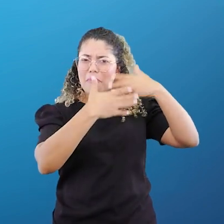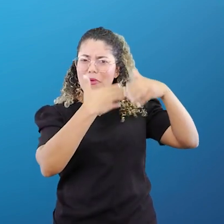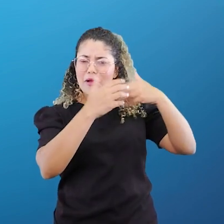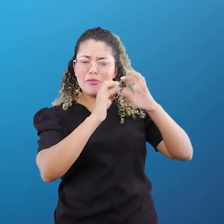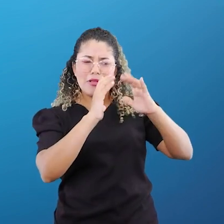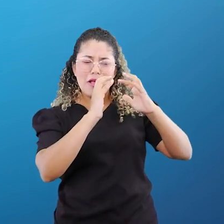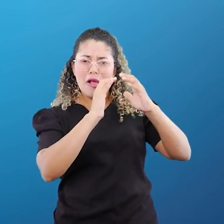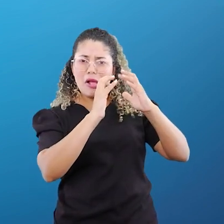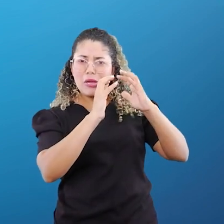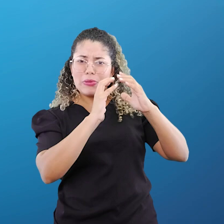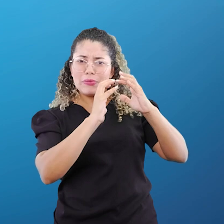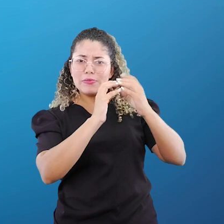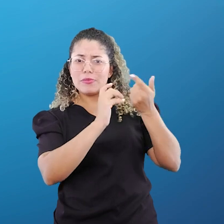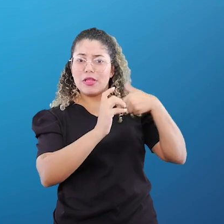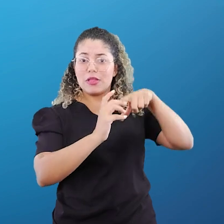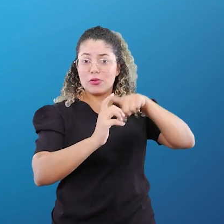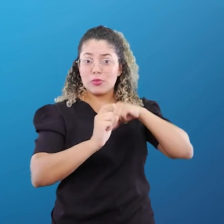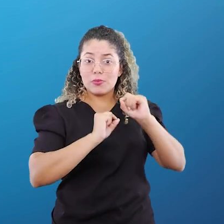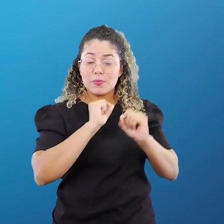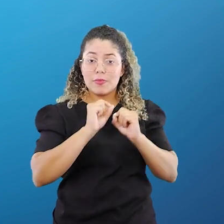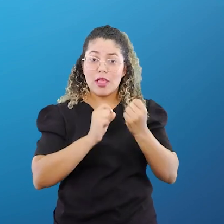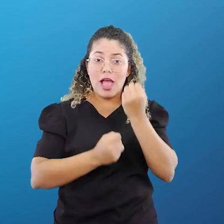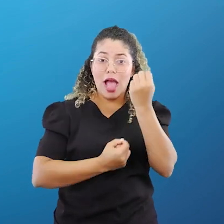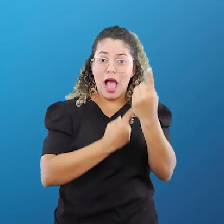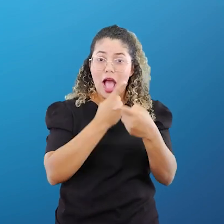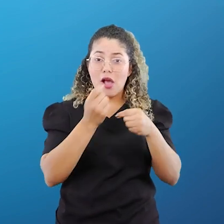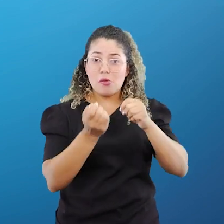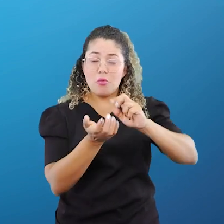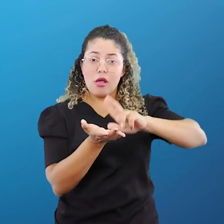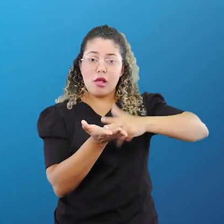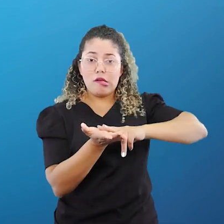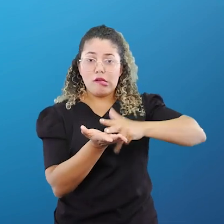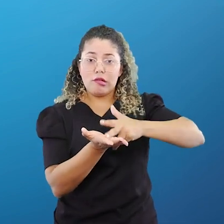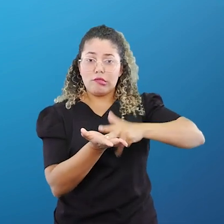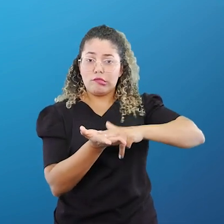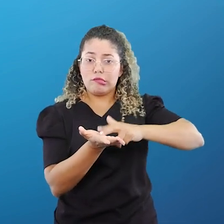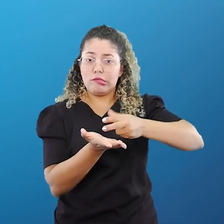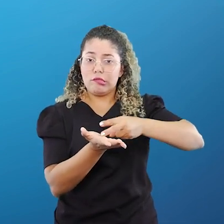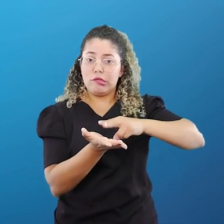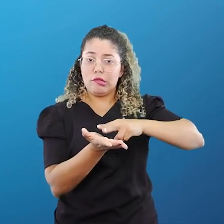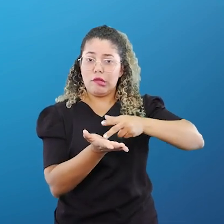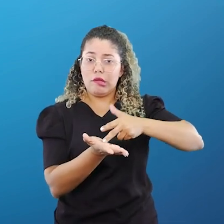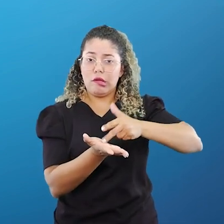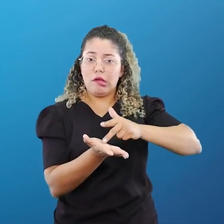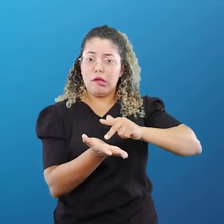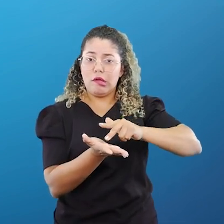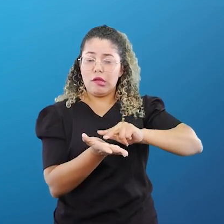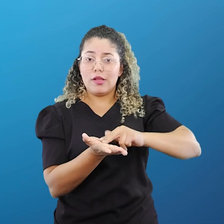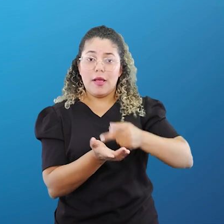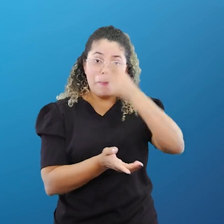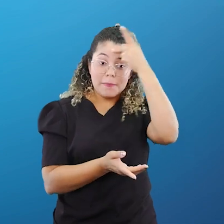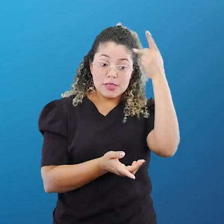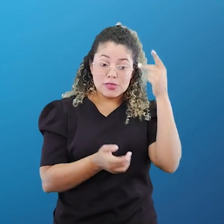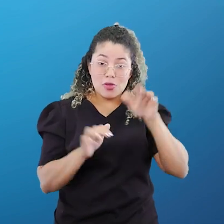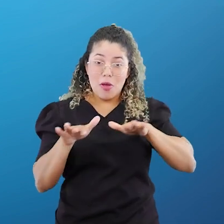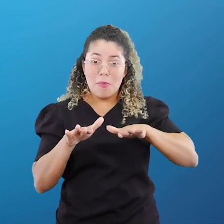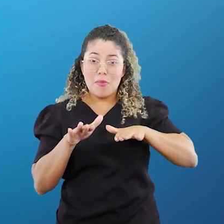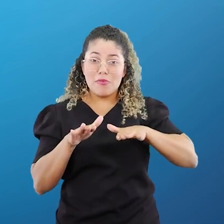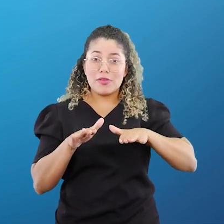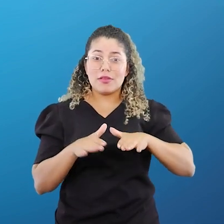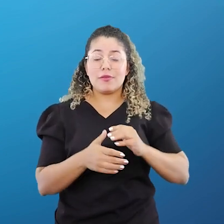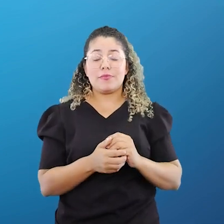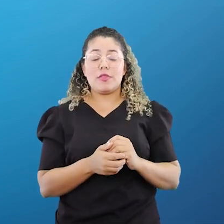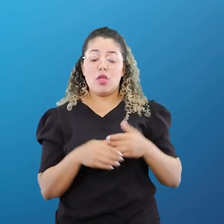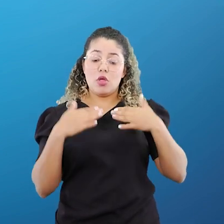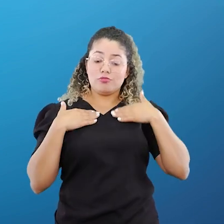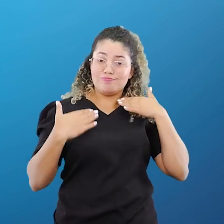Por esse desordenamento, nós temos aqui algumas convulsões. Então, convulsões, movimento descontrolado, contrações rápidas